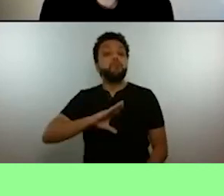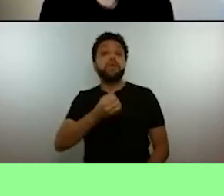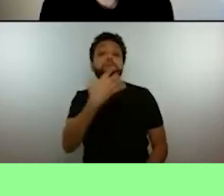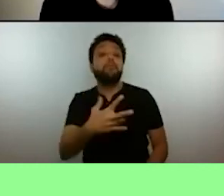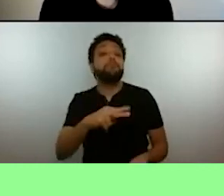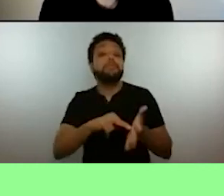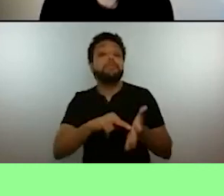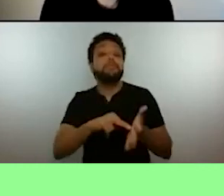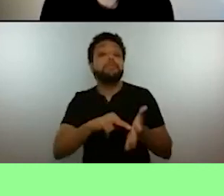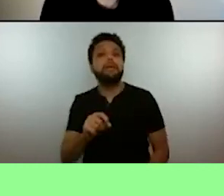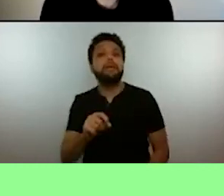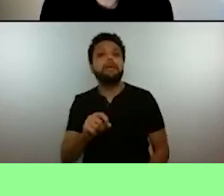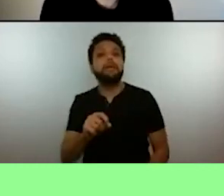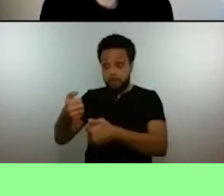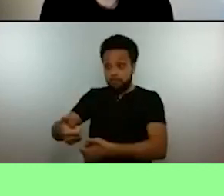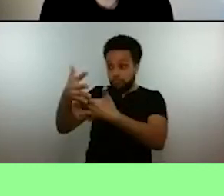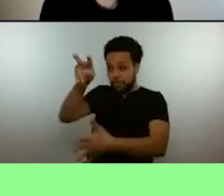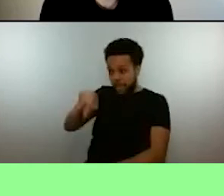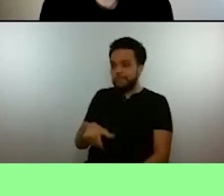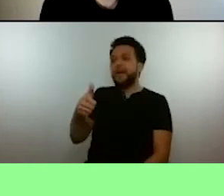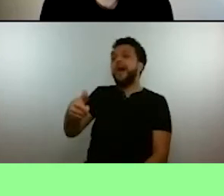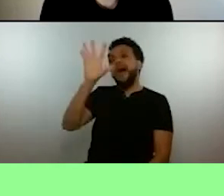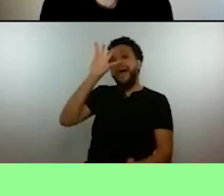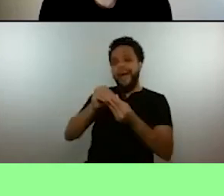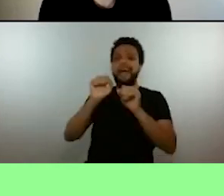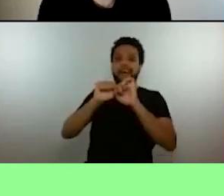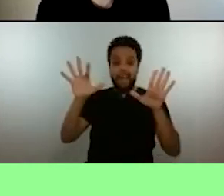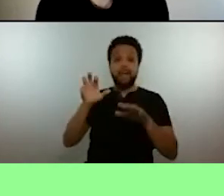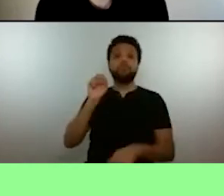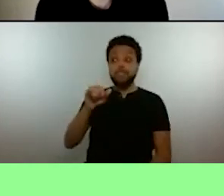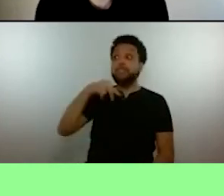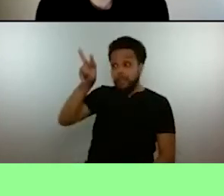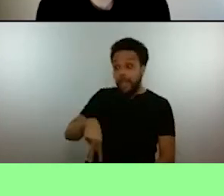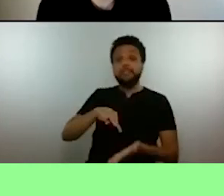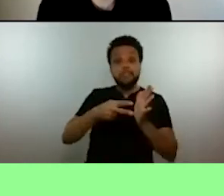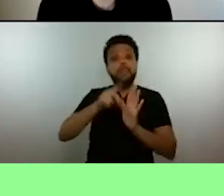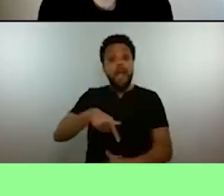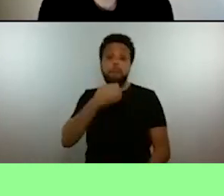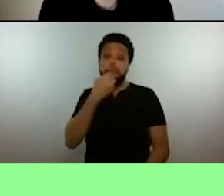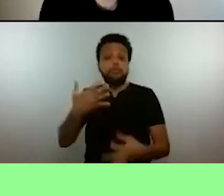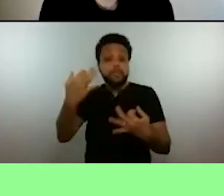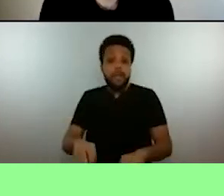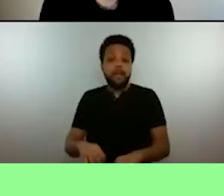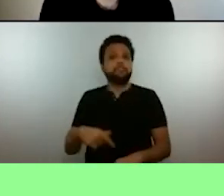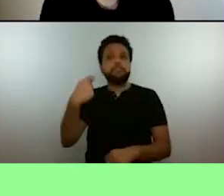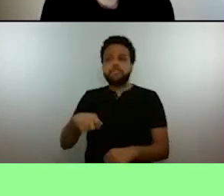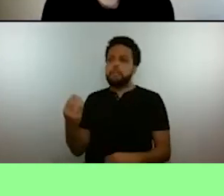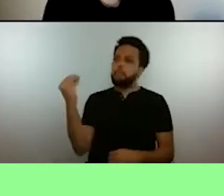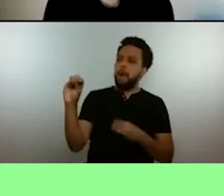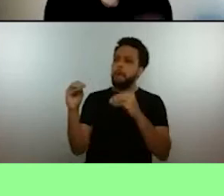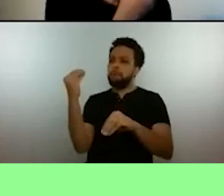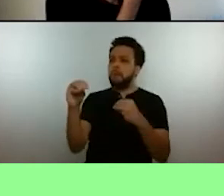ele está correto. Então, não precisa colocar palavras